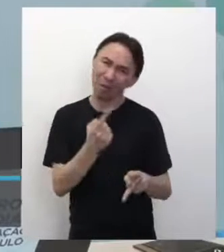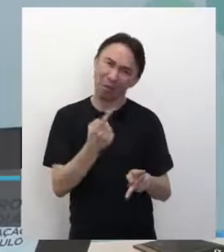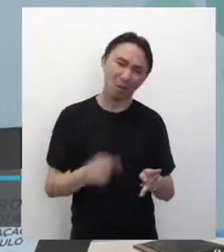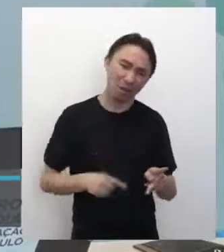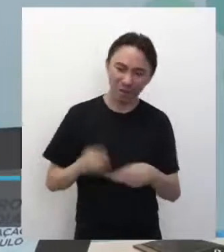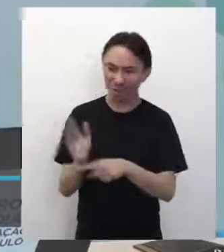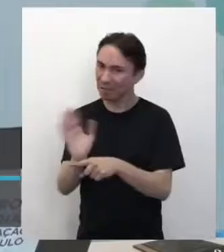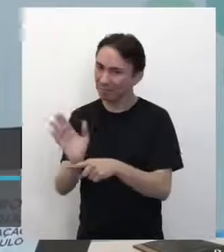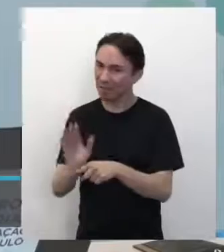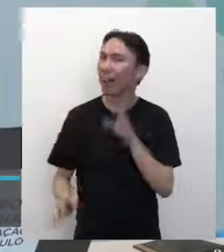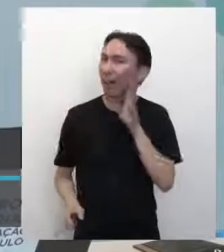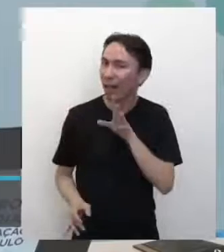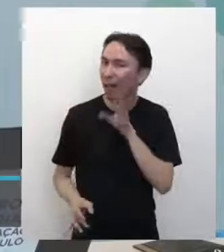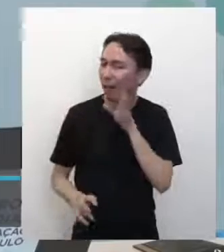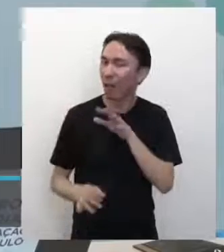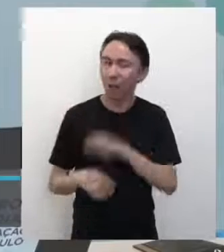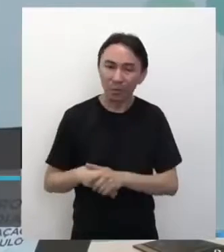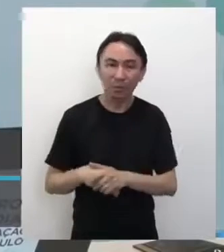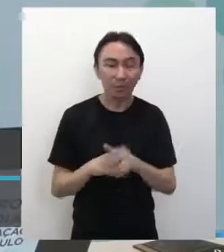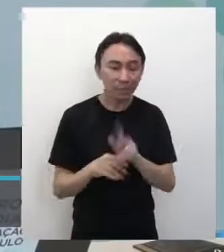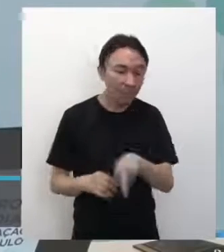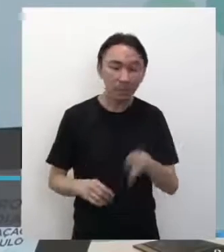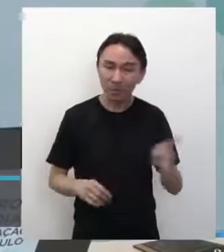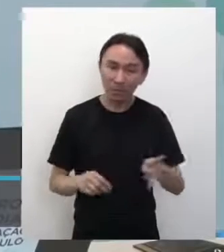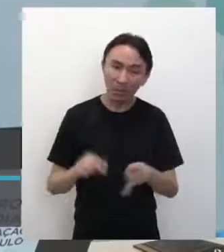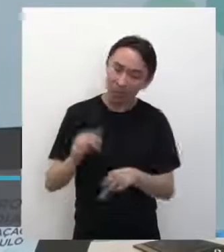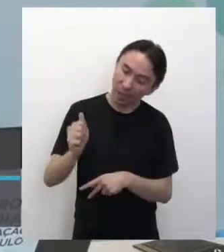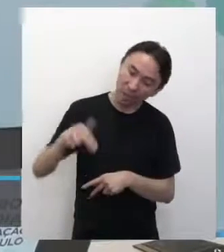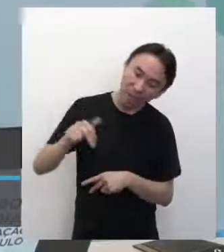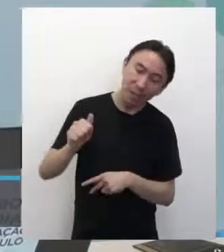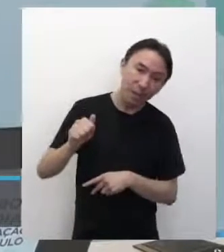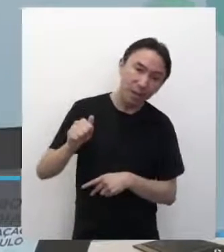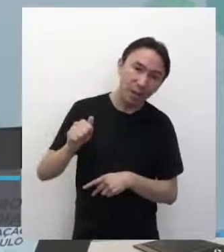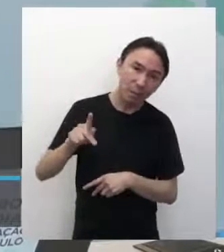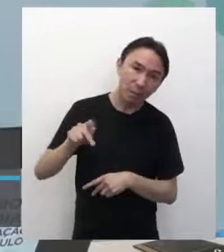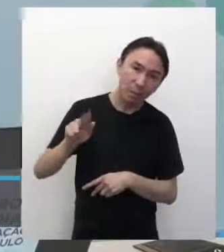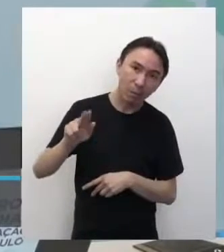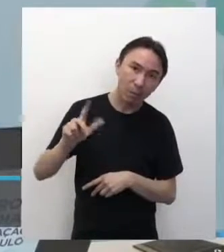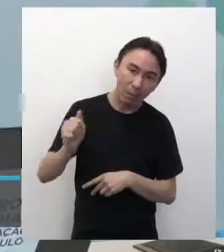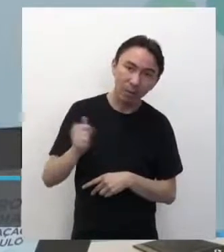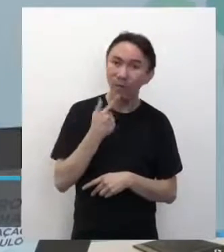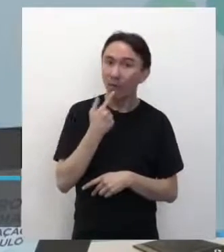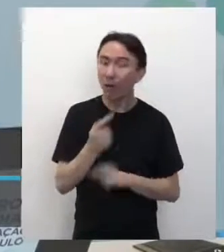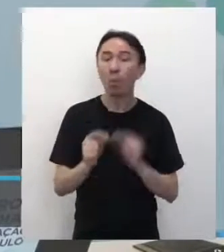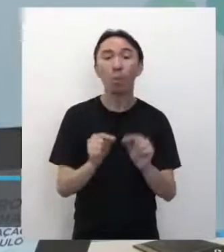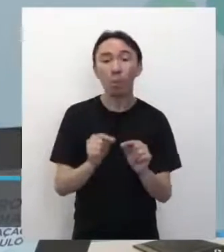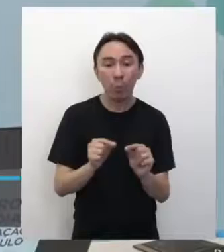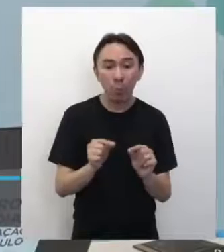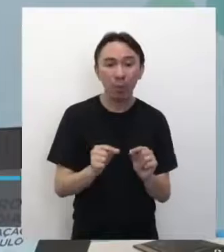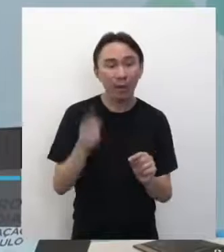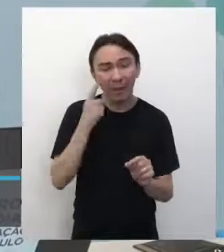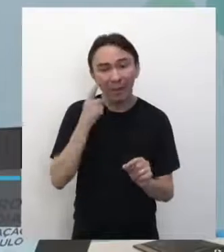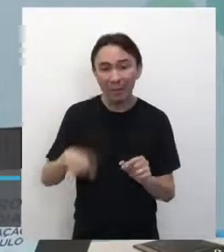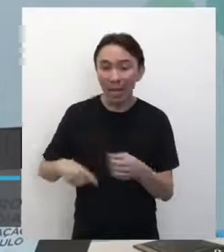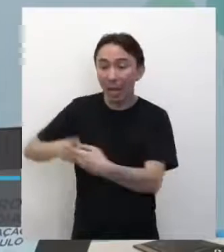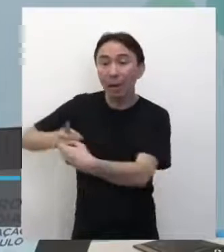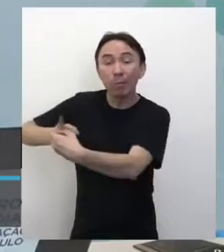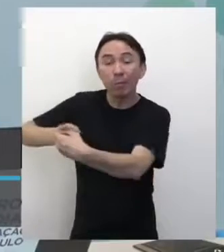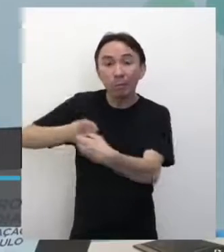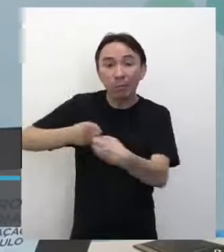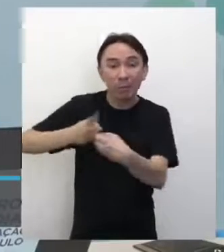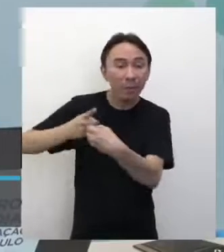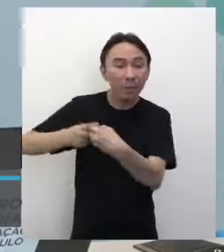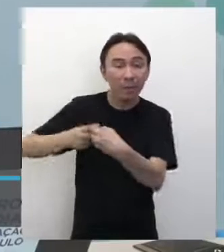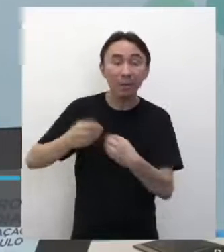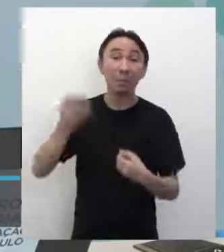interessante. Aí a Ana Paula faz um comentário que eu vivenciei isso, que é no interior fazem divulgação dos